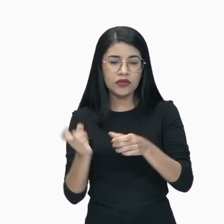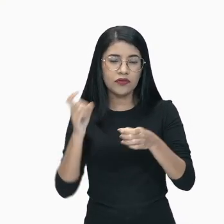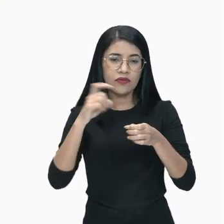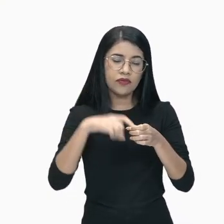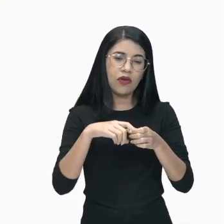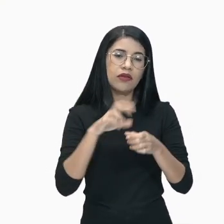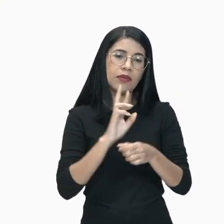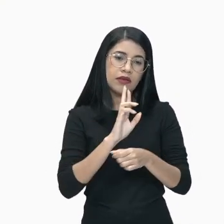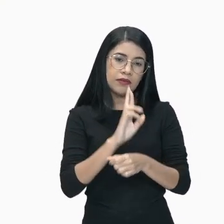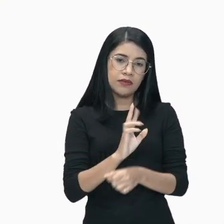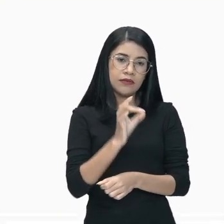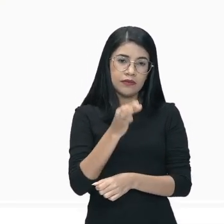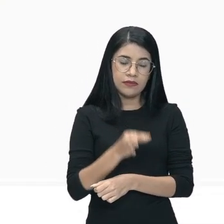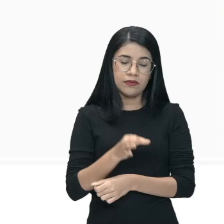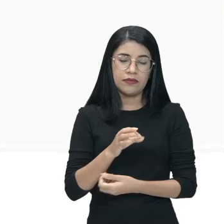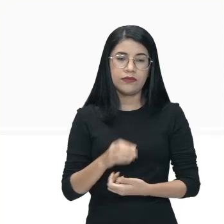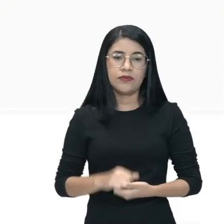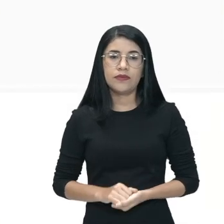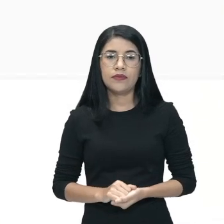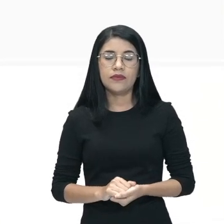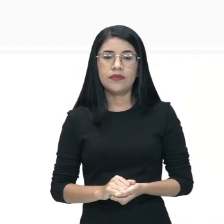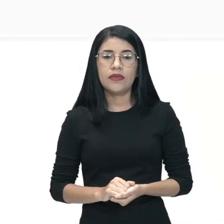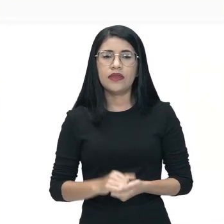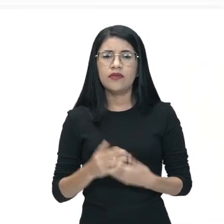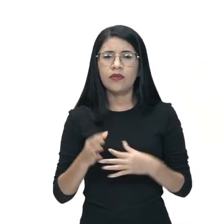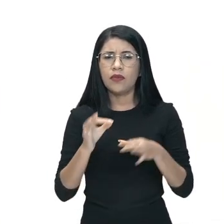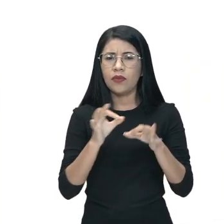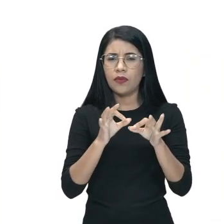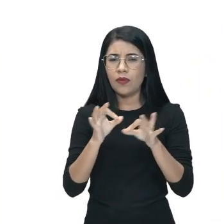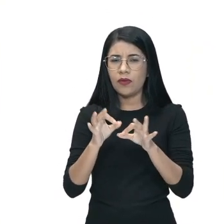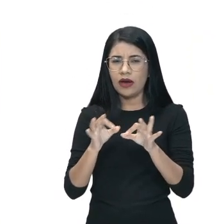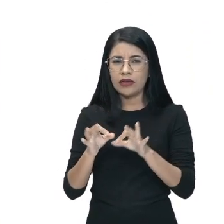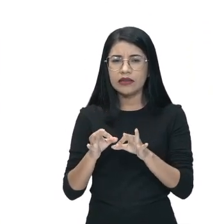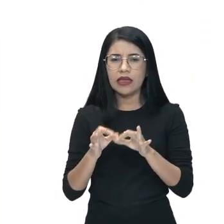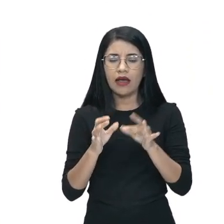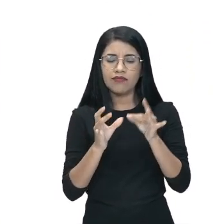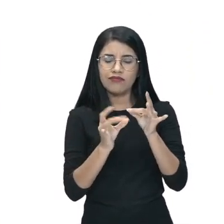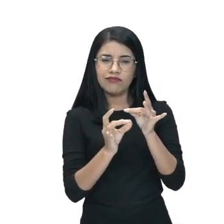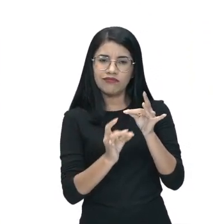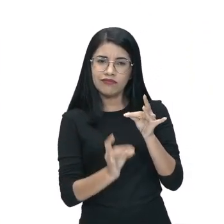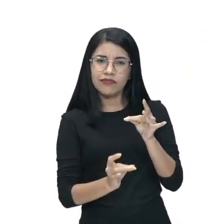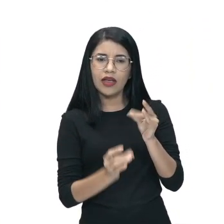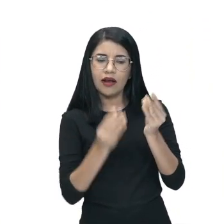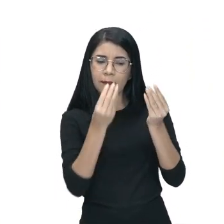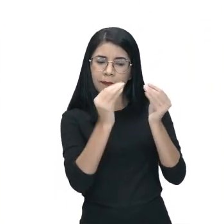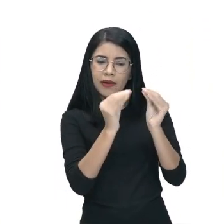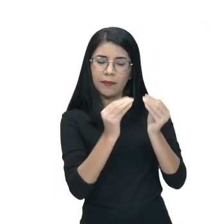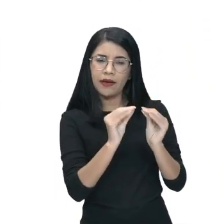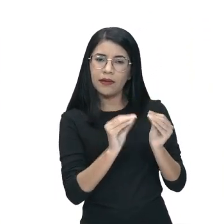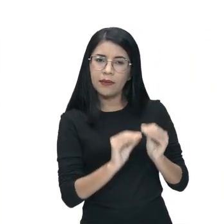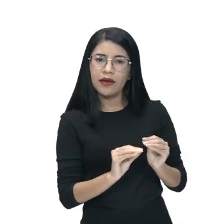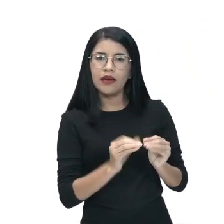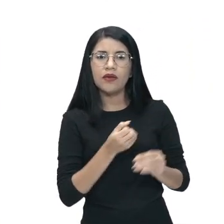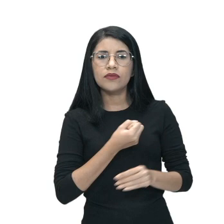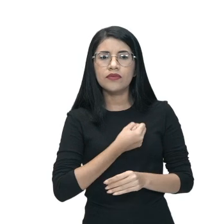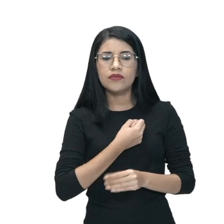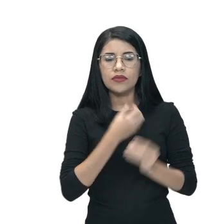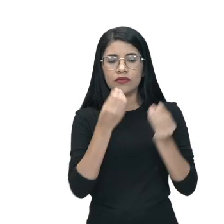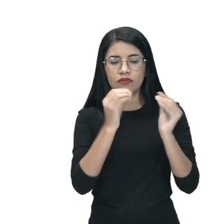agora. Vamos lá, pessoal. Vamos organizar isso aqui bem legal para a gente poder resolver. Então